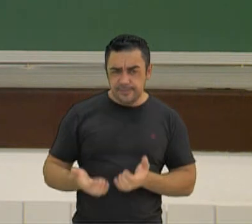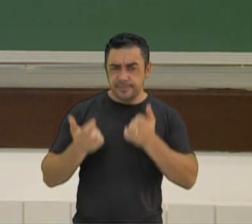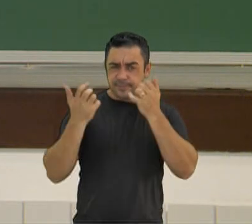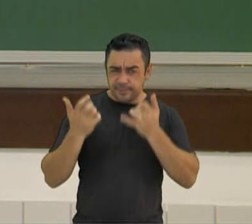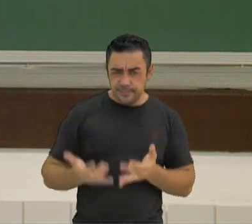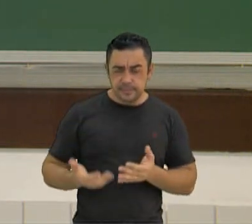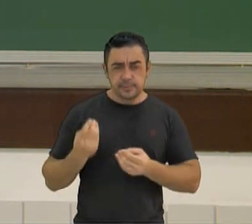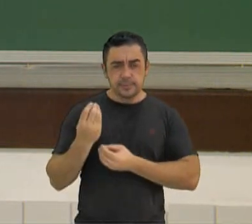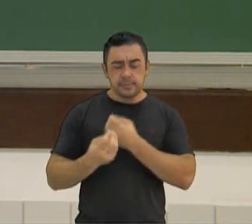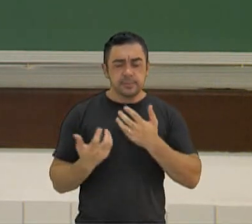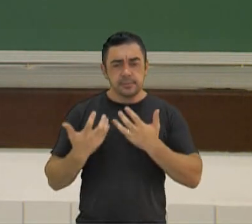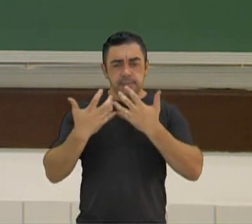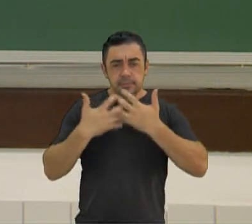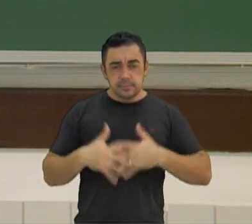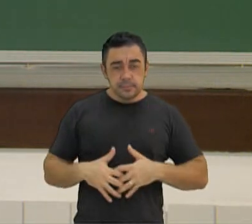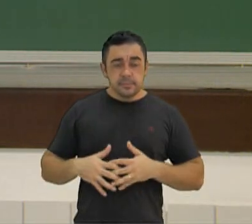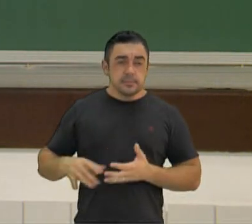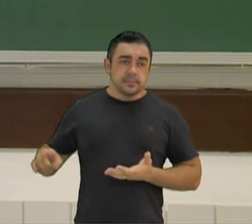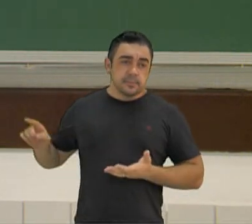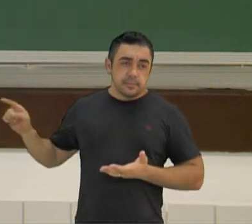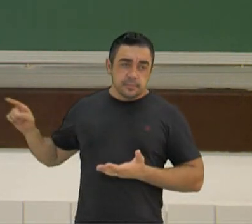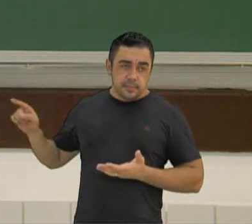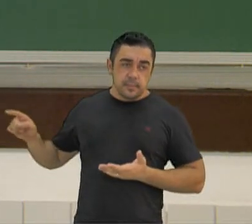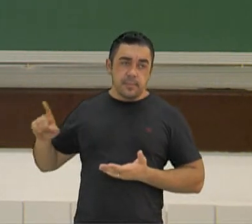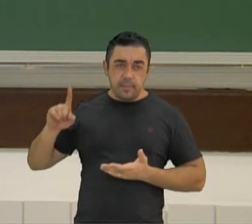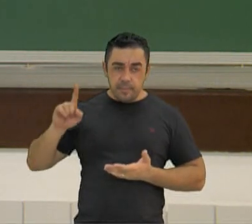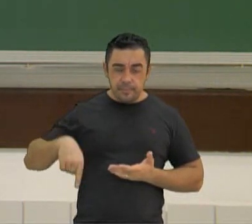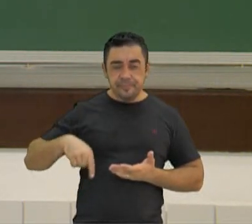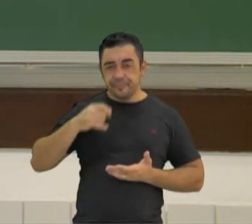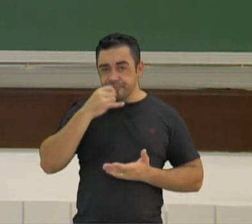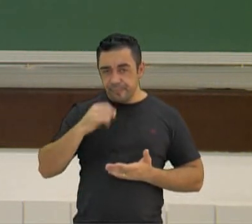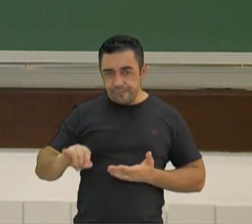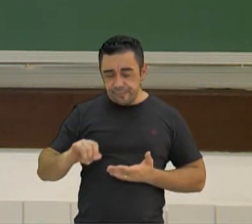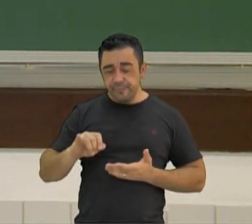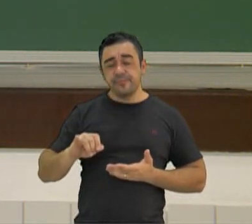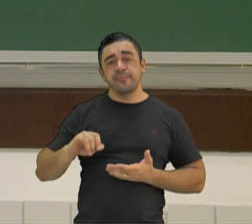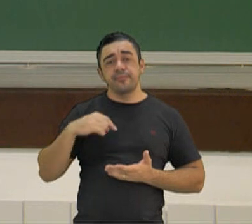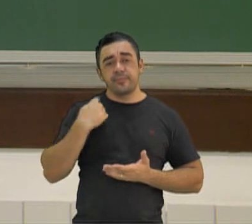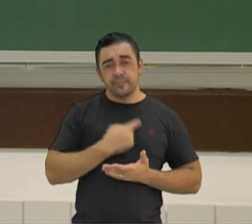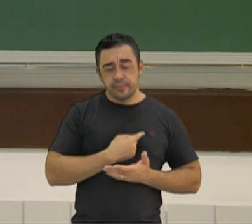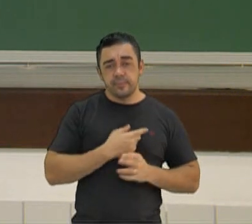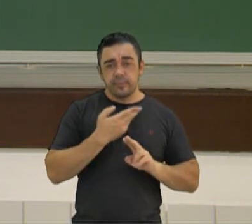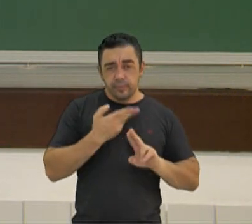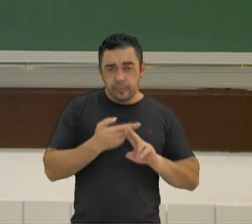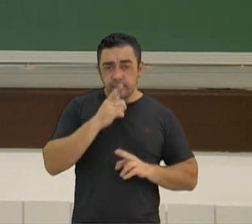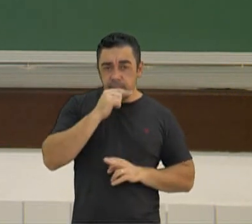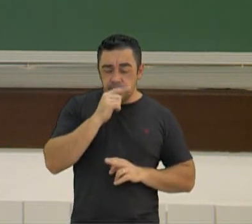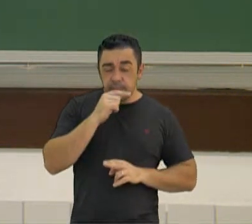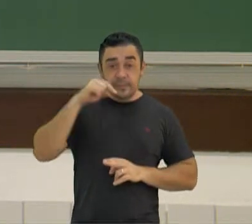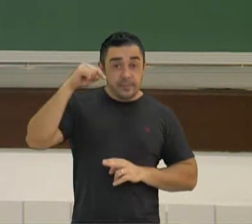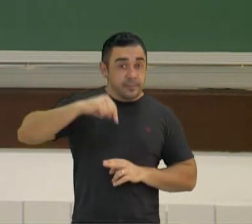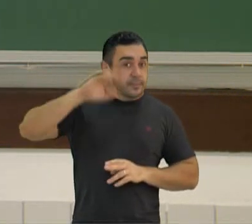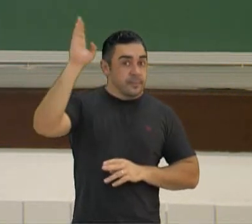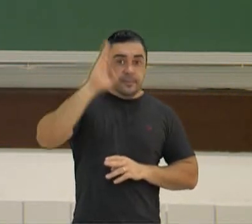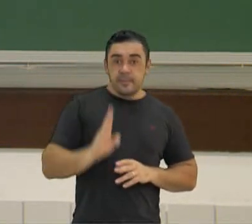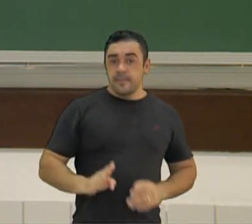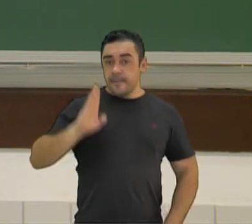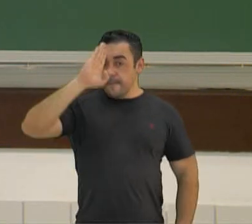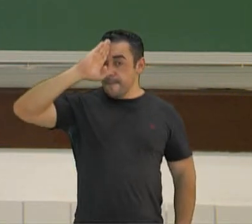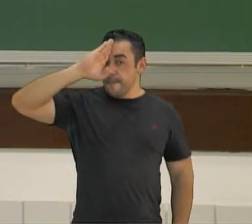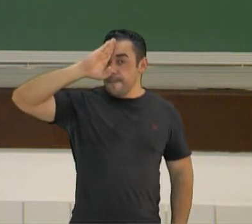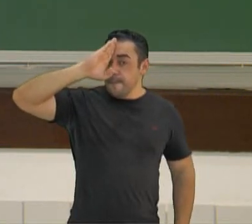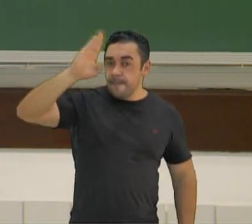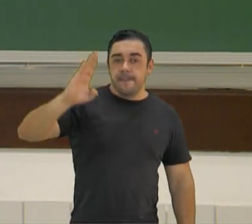já do funcionamento, mas aqui, logicamente, em termos de energia elétrica, temos que destacar que no Brasil é a